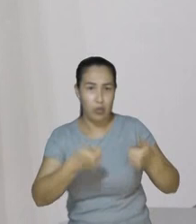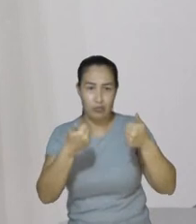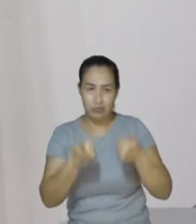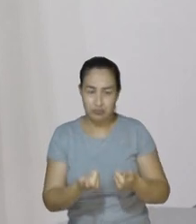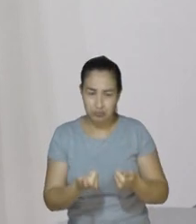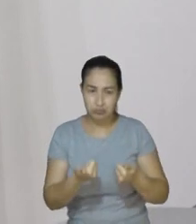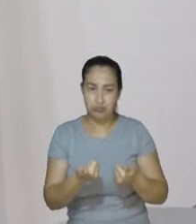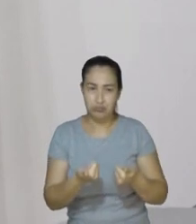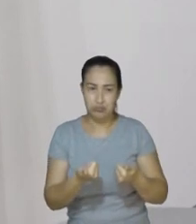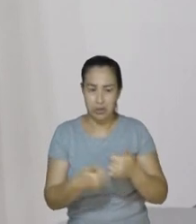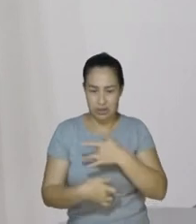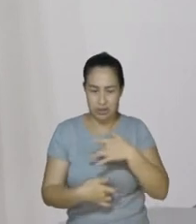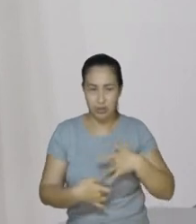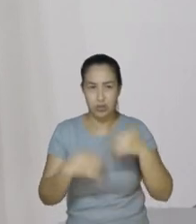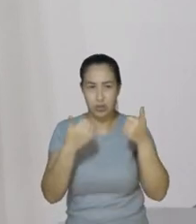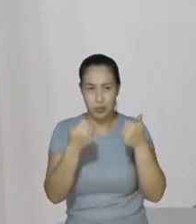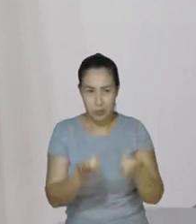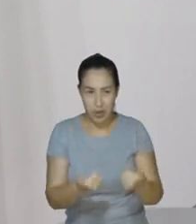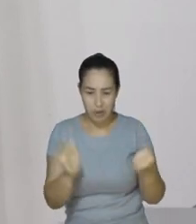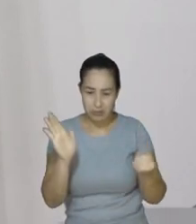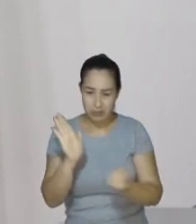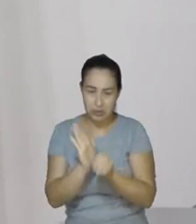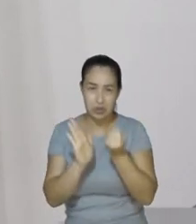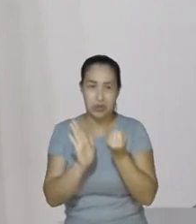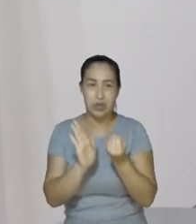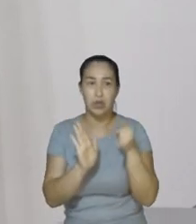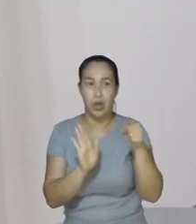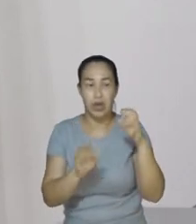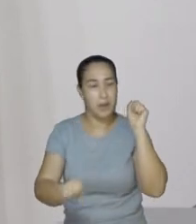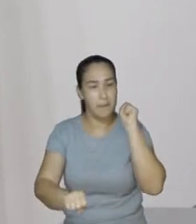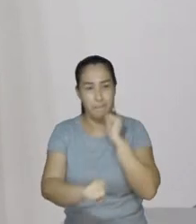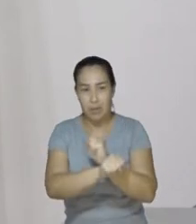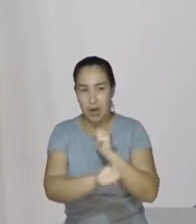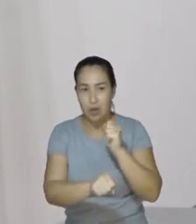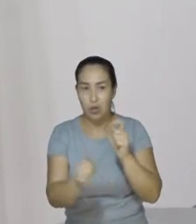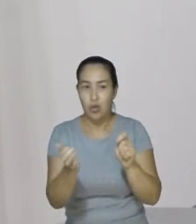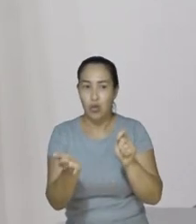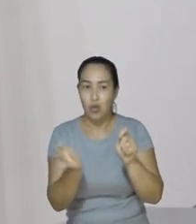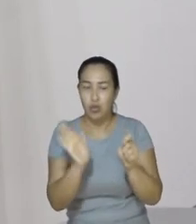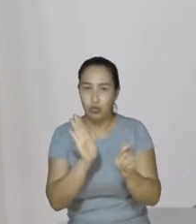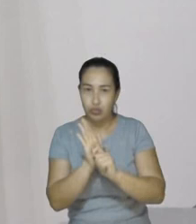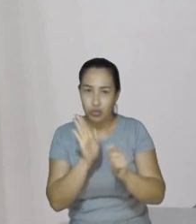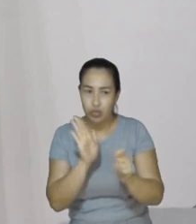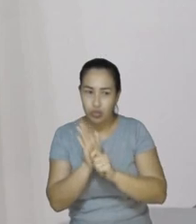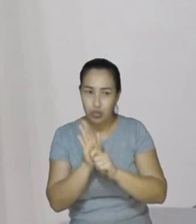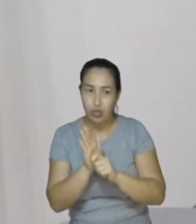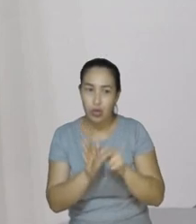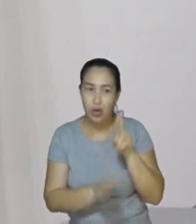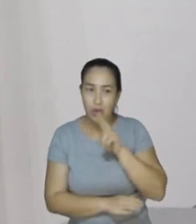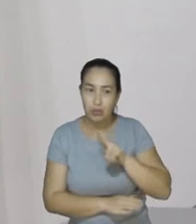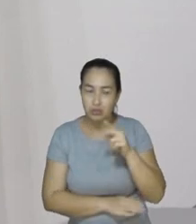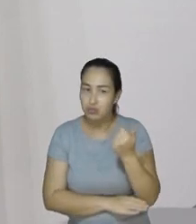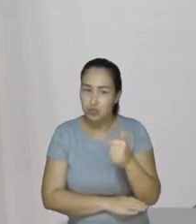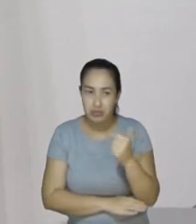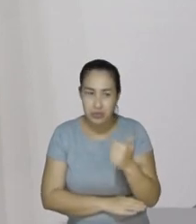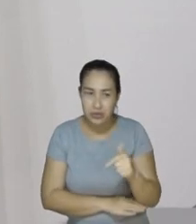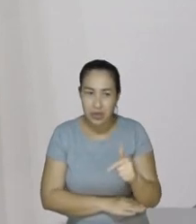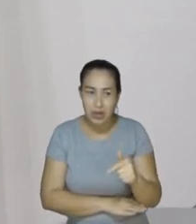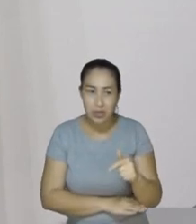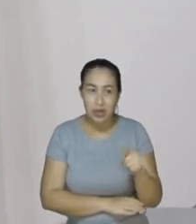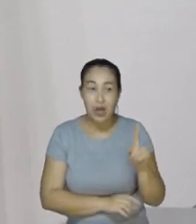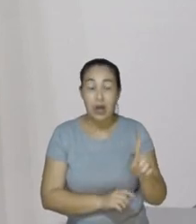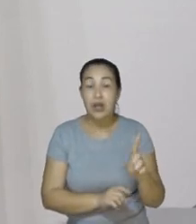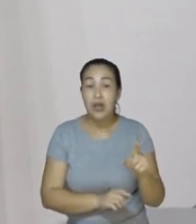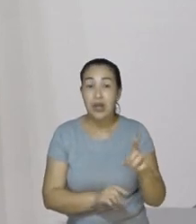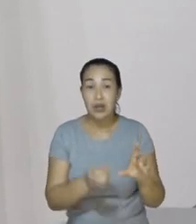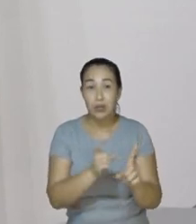de certificação de recuperados, então eles saem direto da unidade de tratamento para